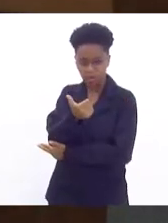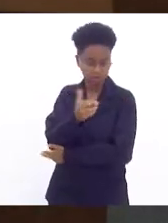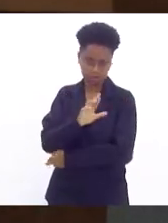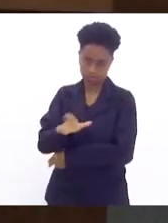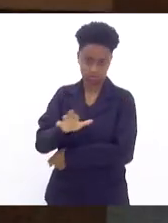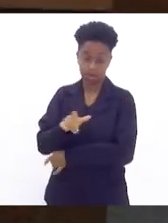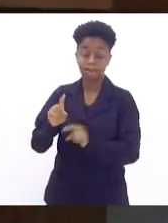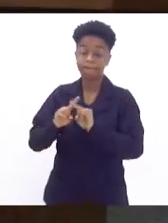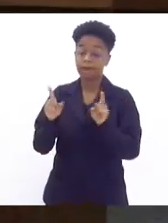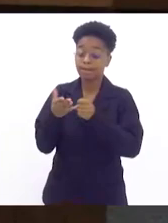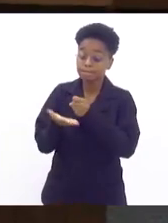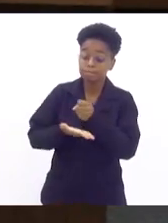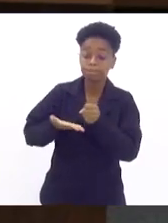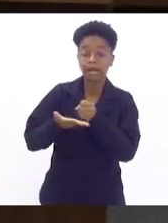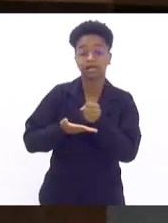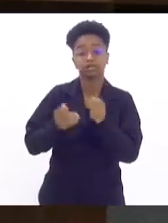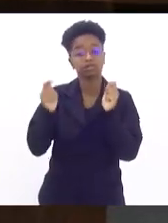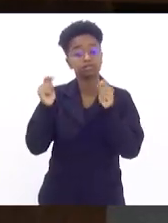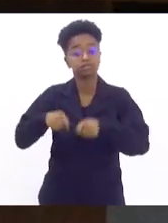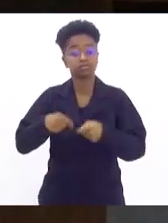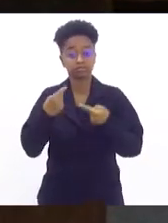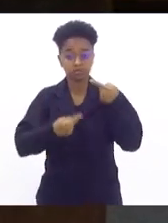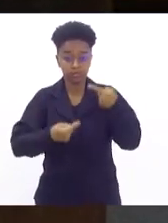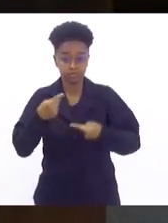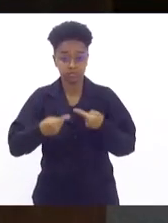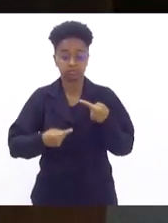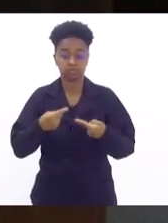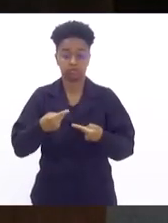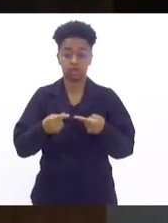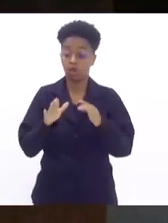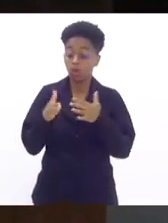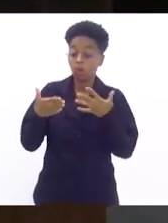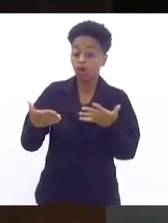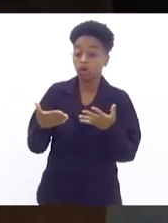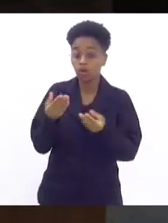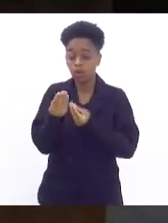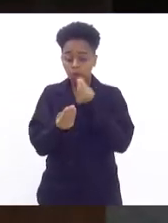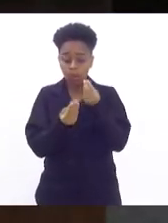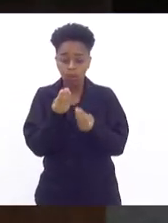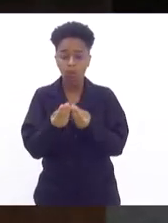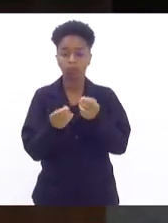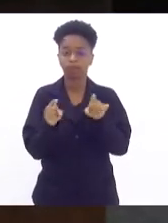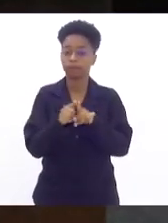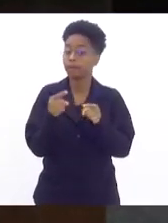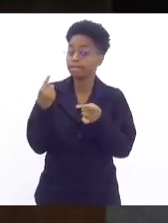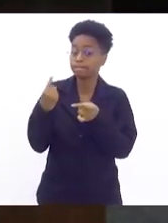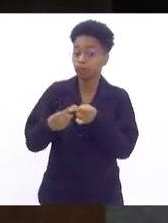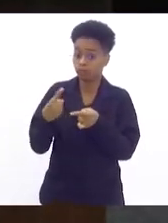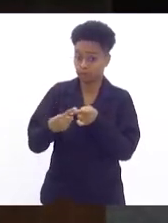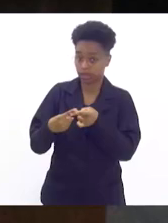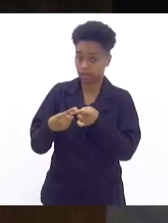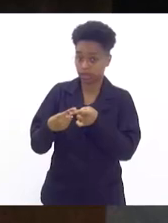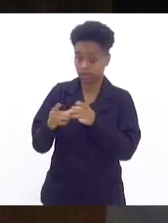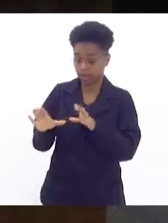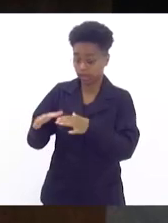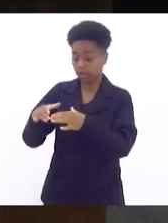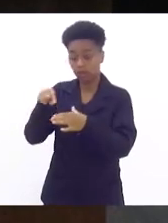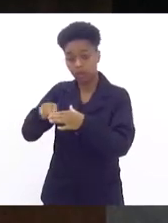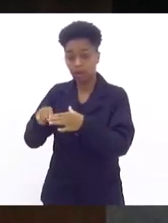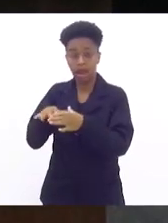uma base para se discutir quando como e por que uma frente deve